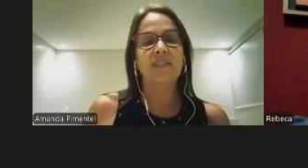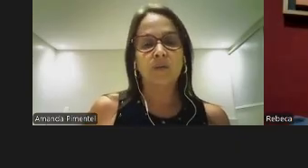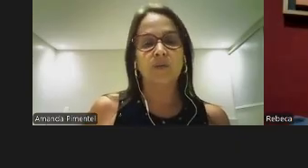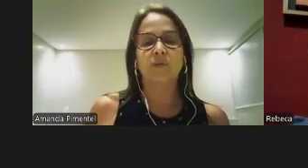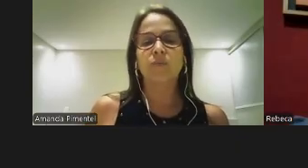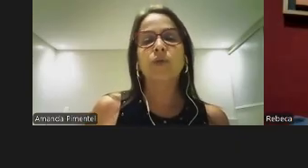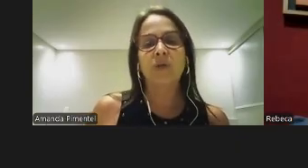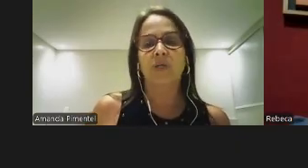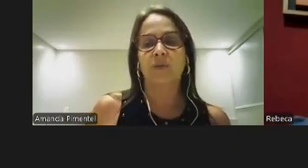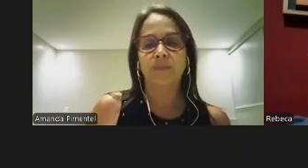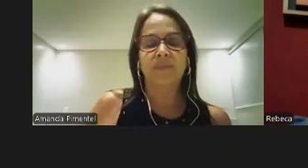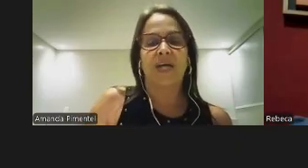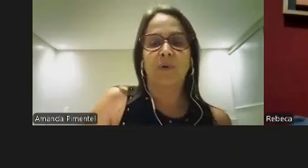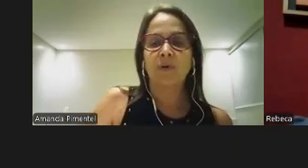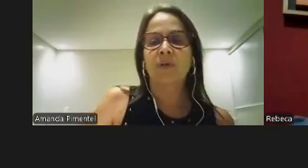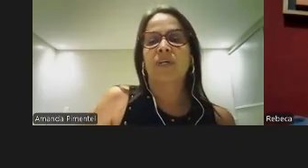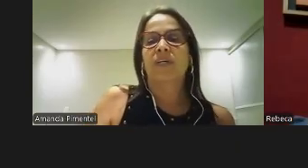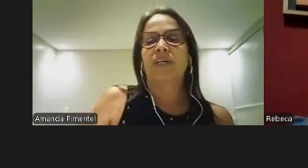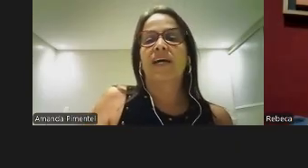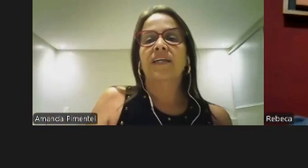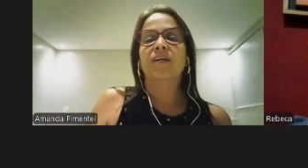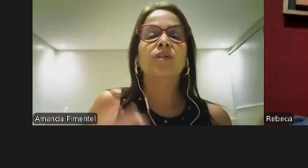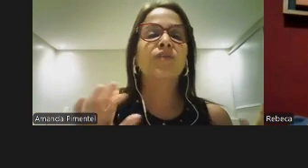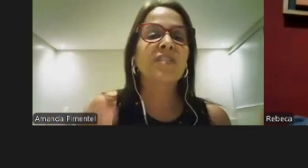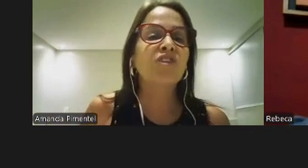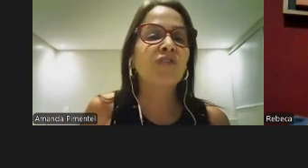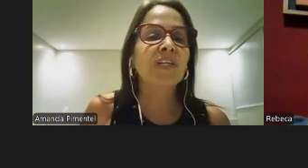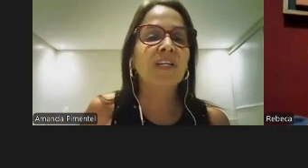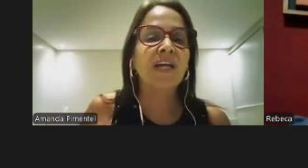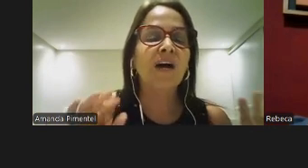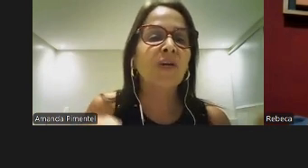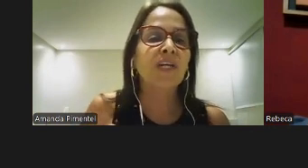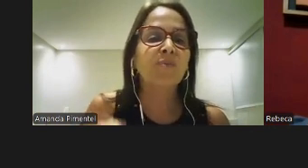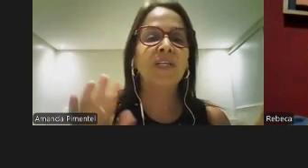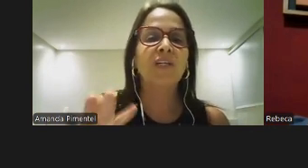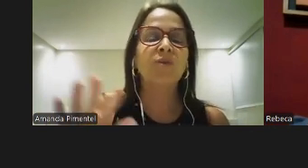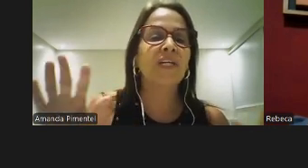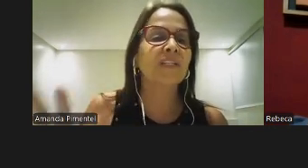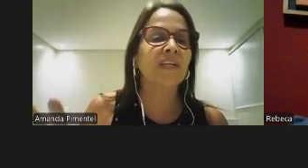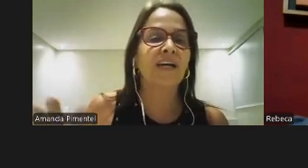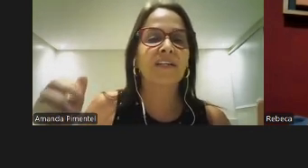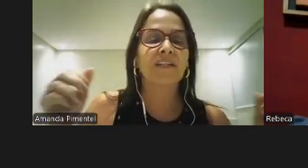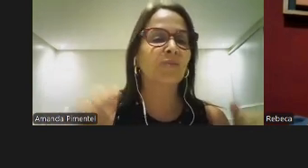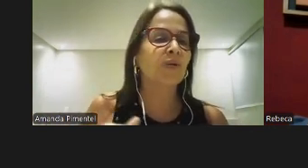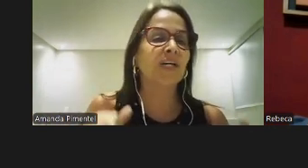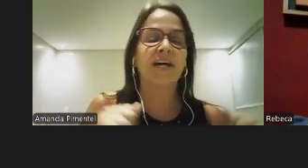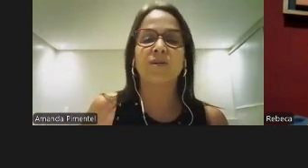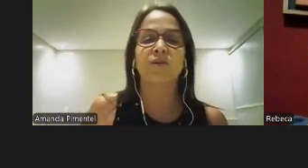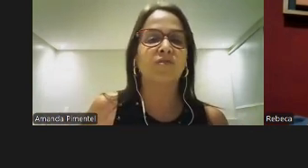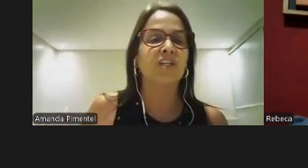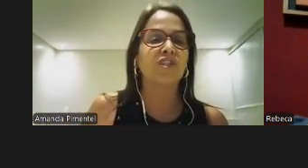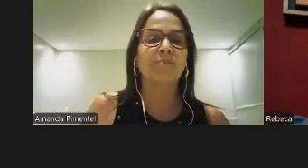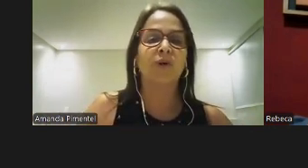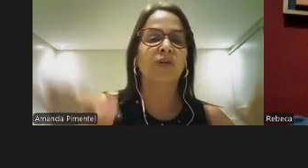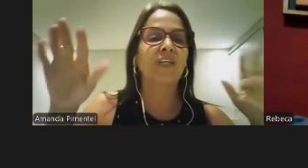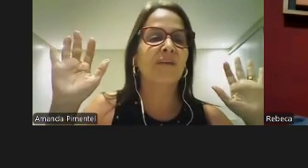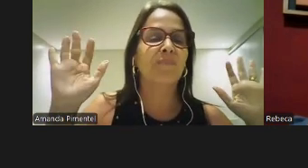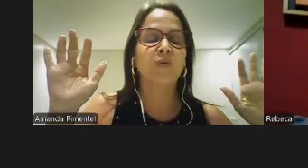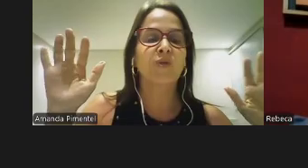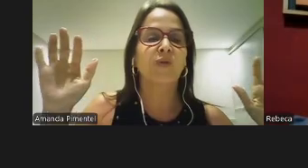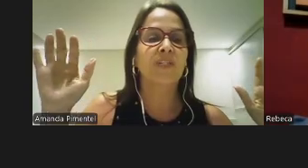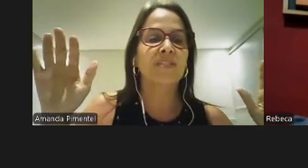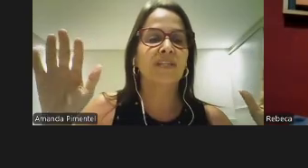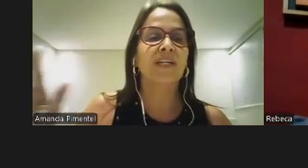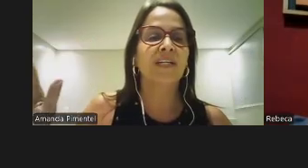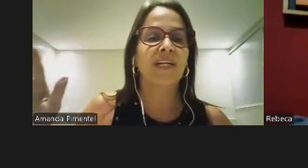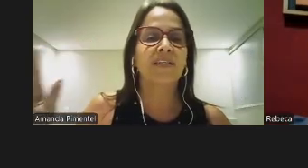tenha esse encontro muito rico, tá bom? E aí, quando vocês virem alguém pedindo para entrar, que por acaso eu não veja, pode